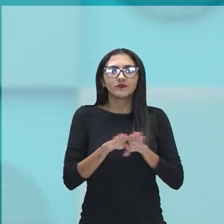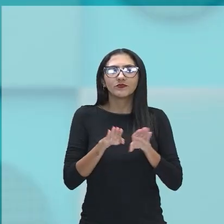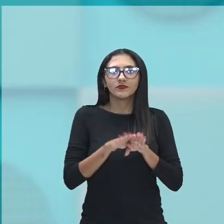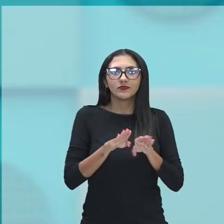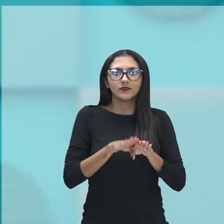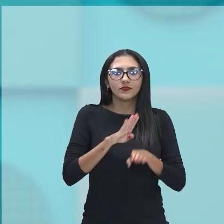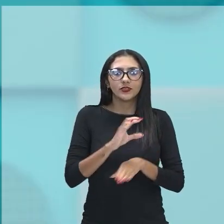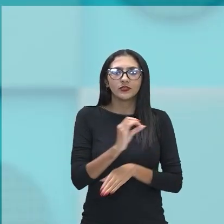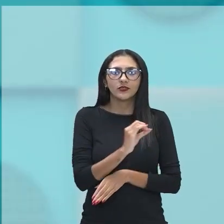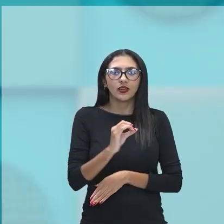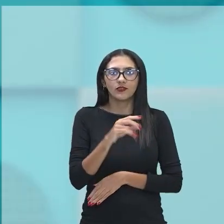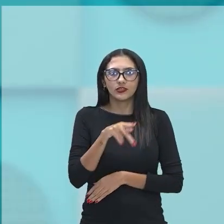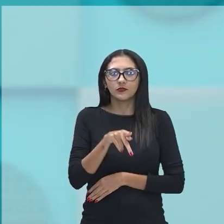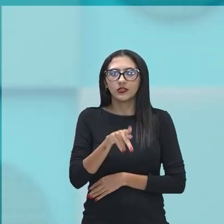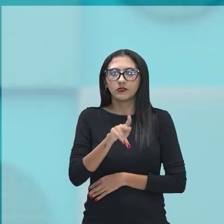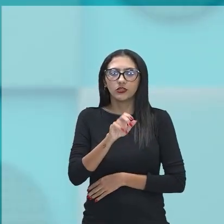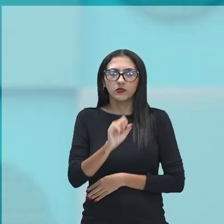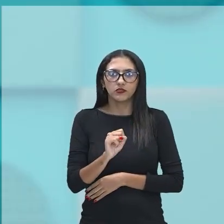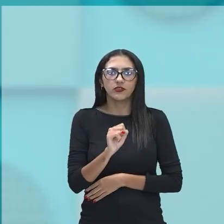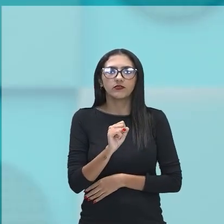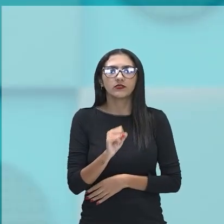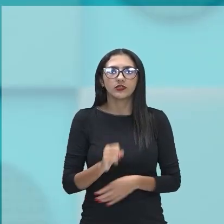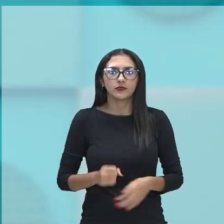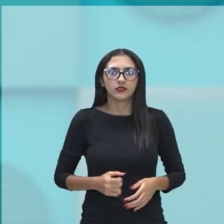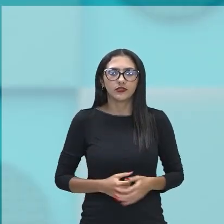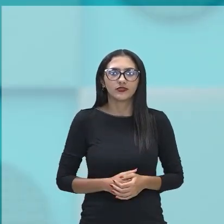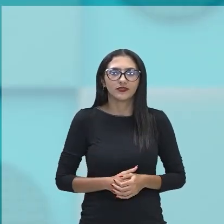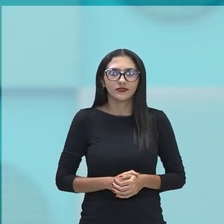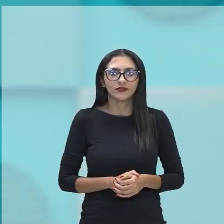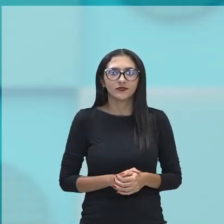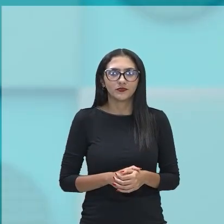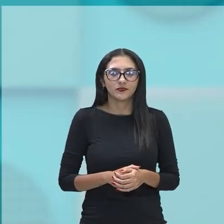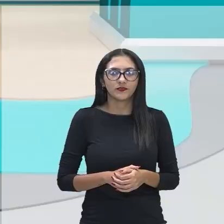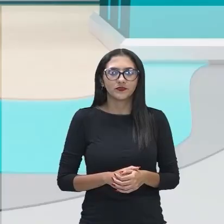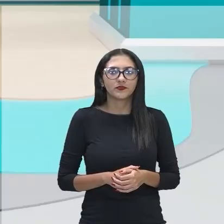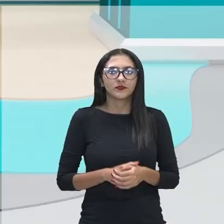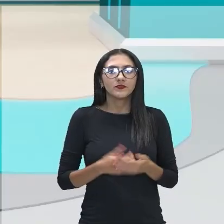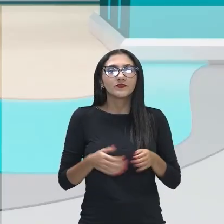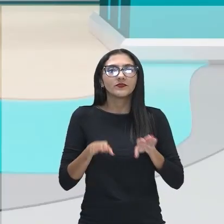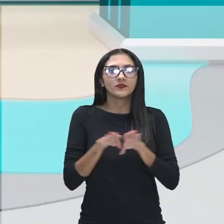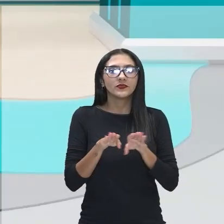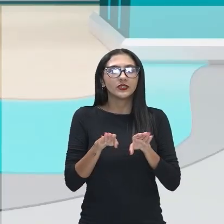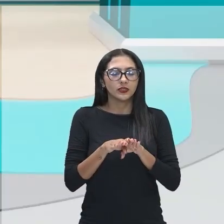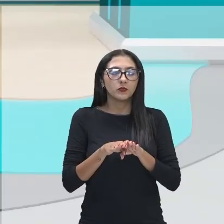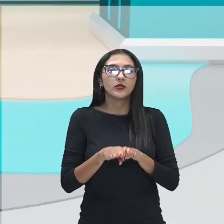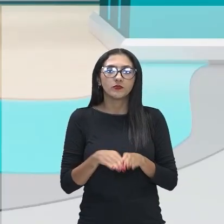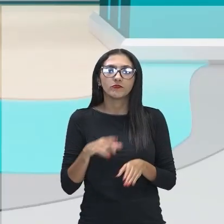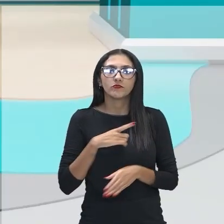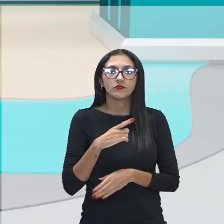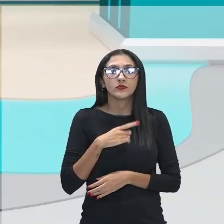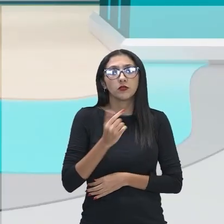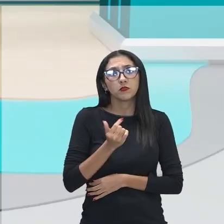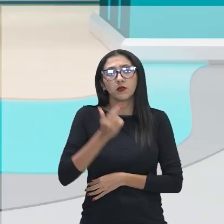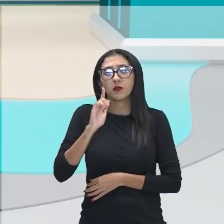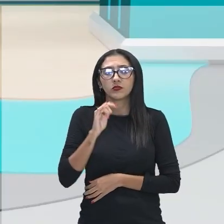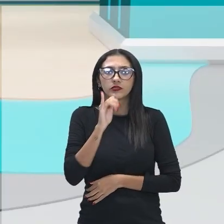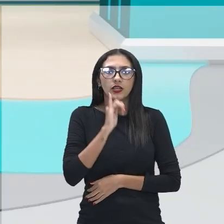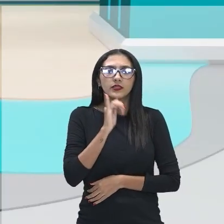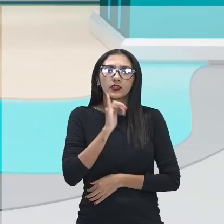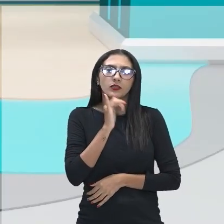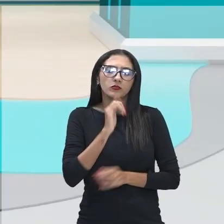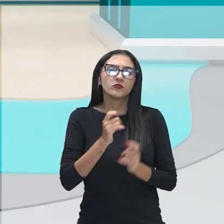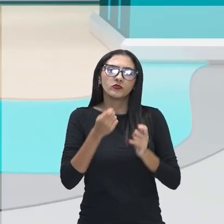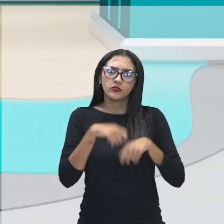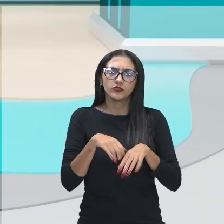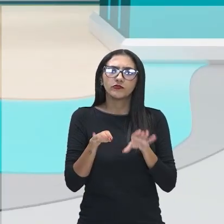né? Pencil, pencils, lápis, lápis, ok? E também nós temos outros exemplos aí que podem